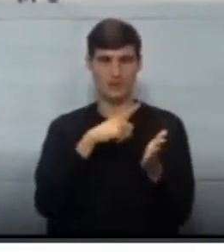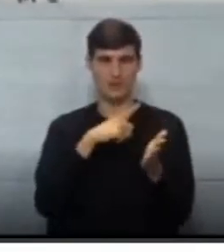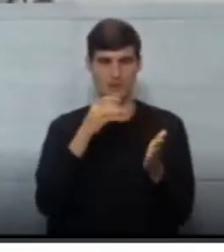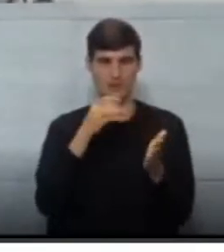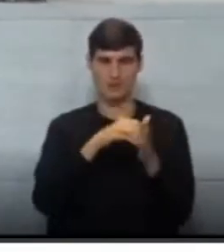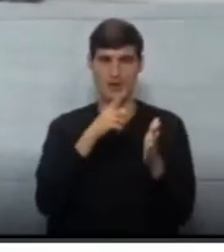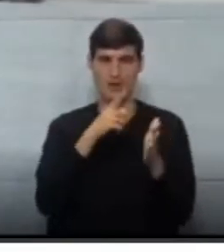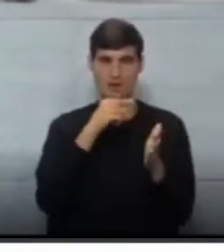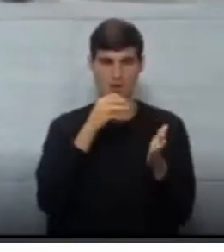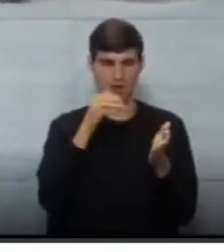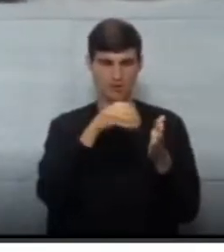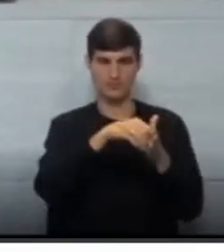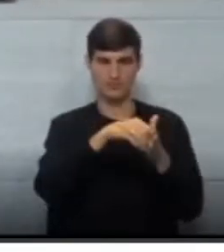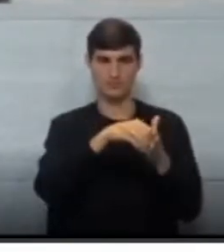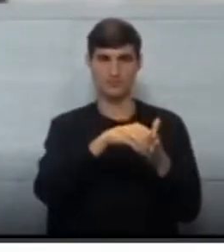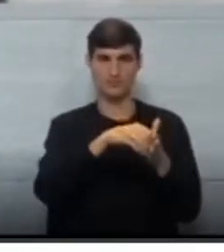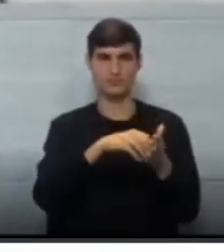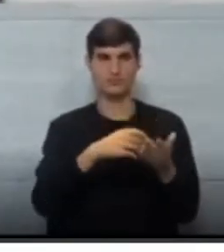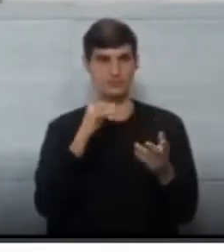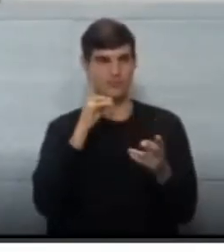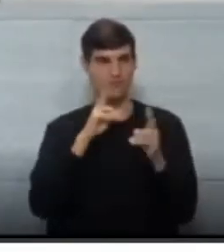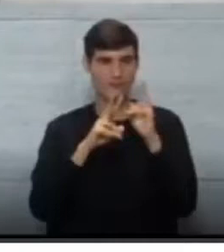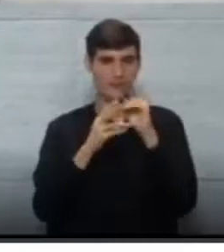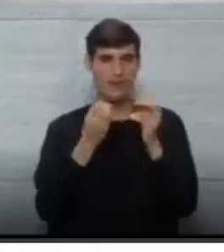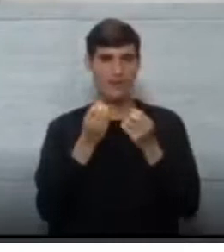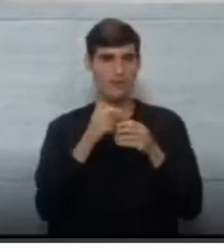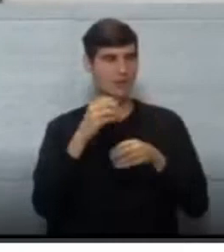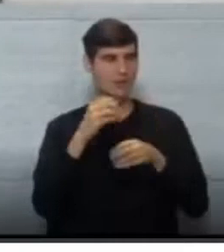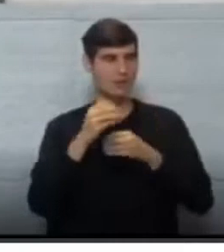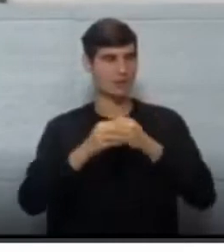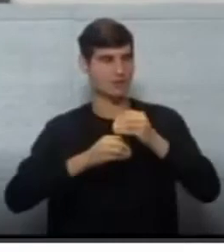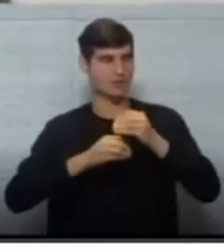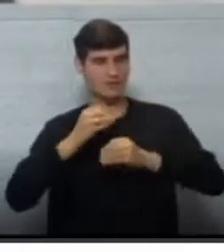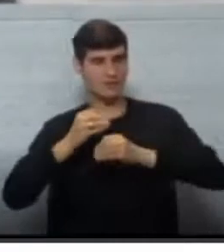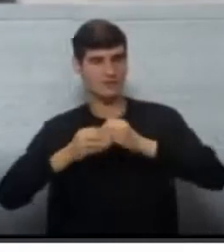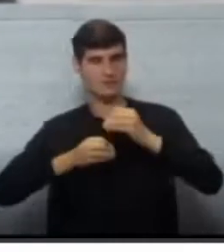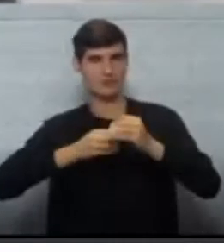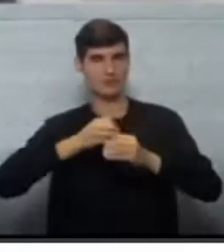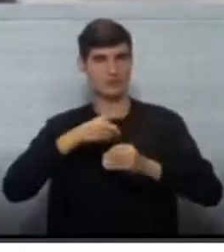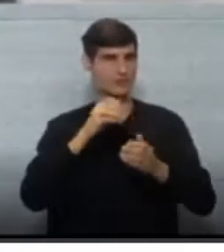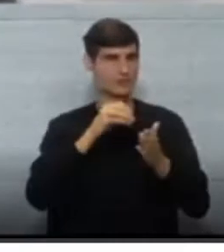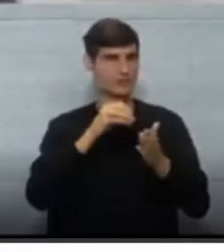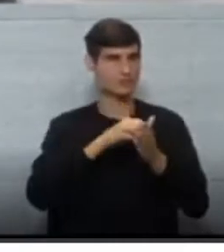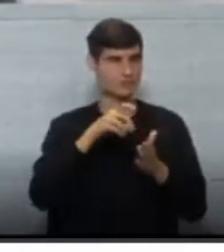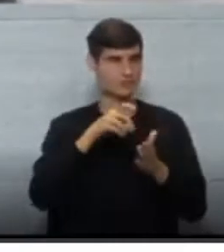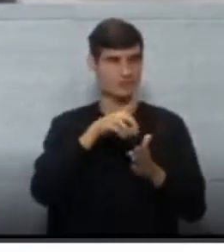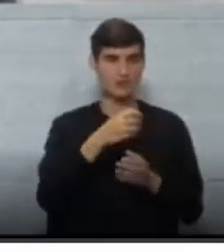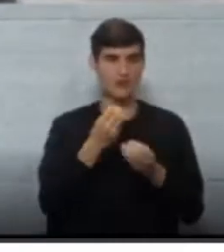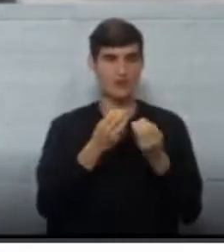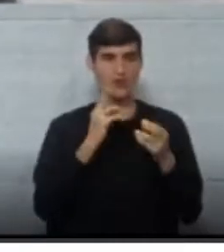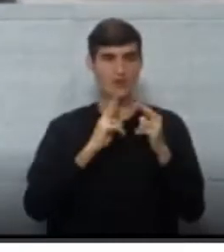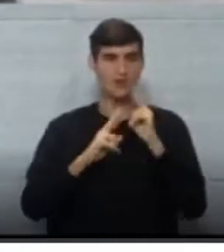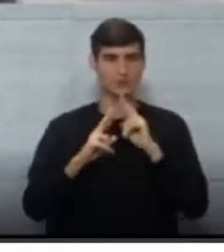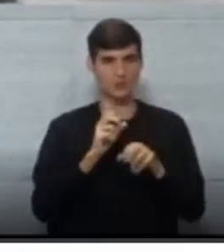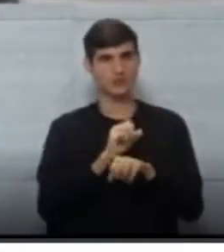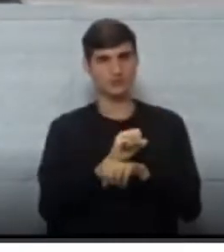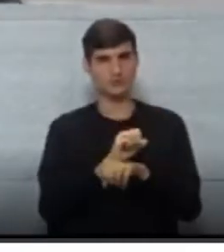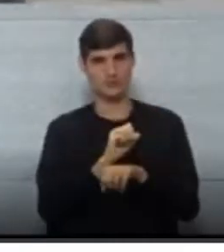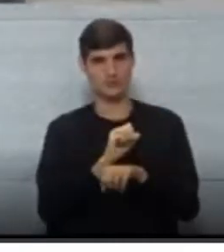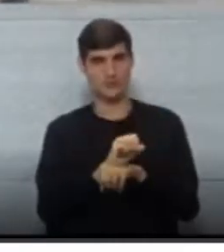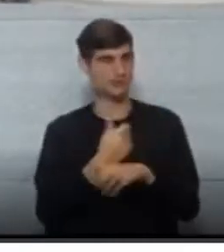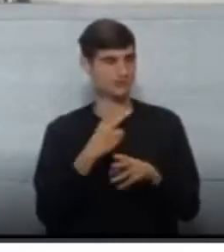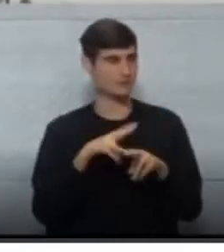em meio líquido, para que a gente possa ver bem o desenvolvimento das colônias, possa mostrar para vocês qual o resultado esperado. Tá? Então percebam que o